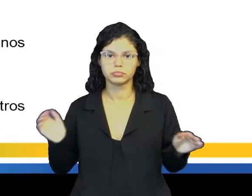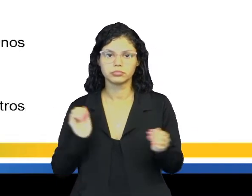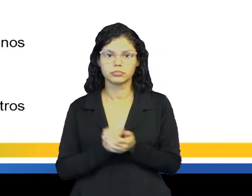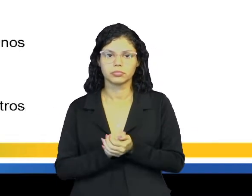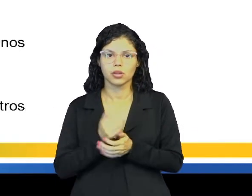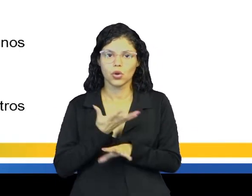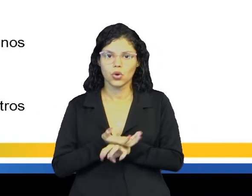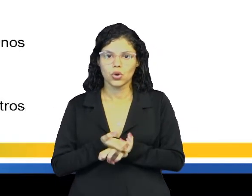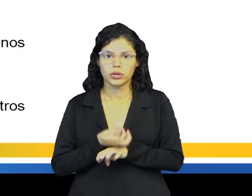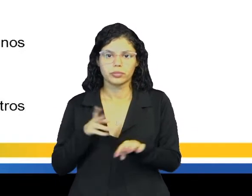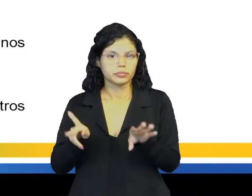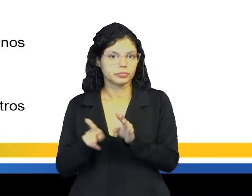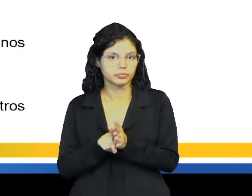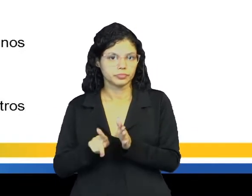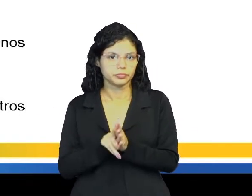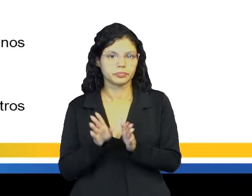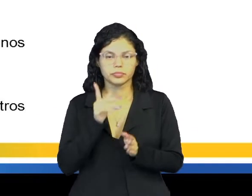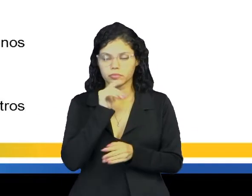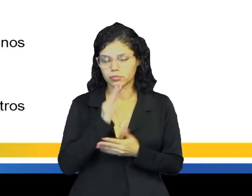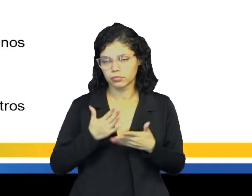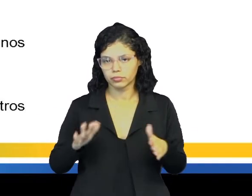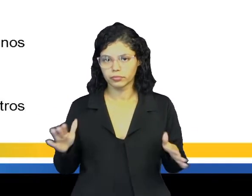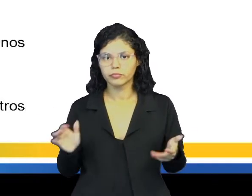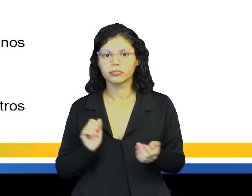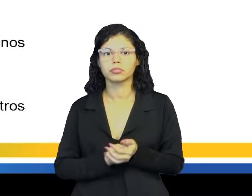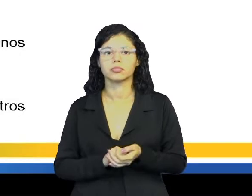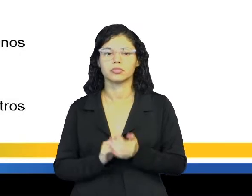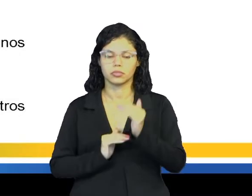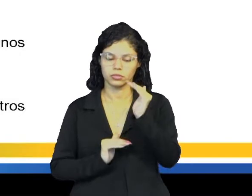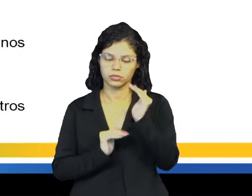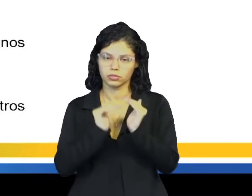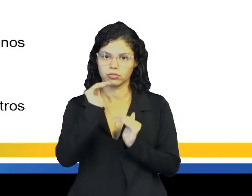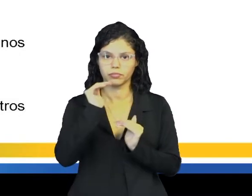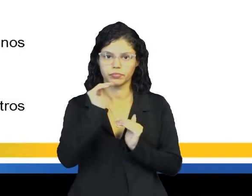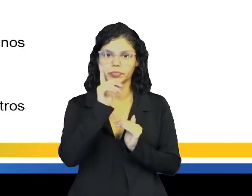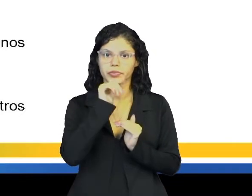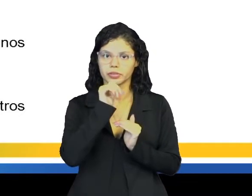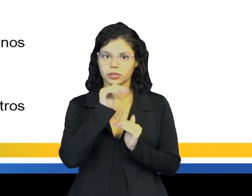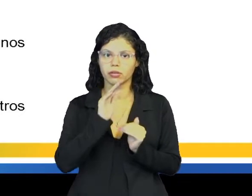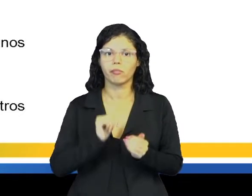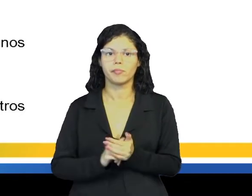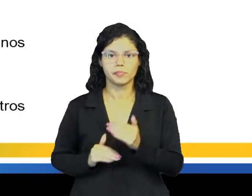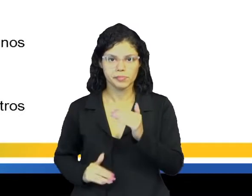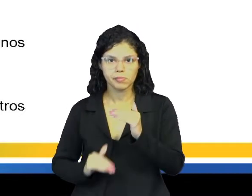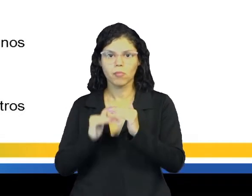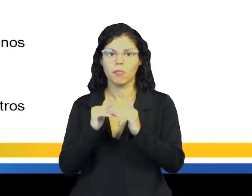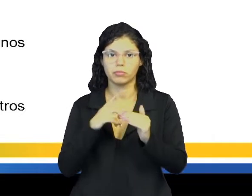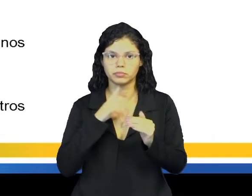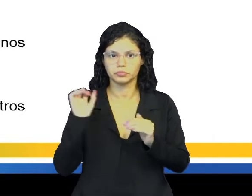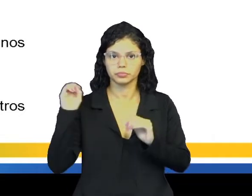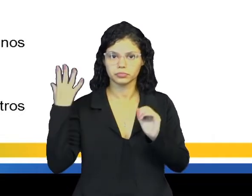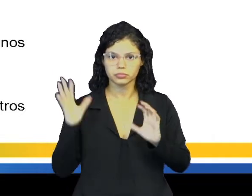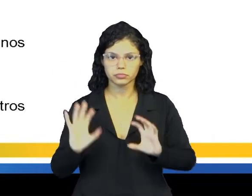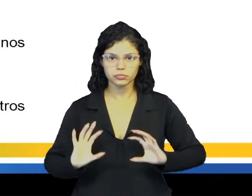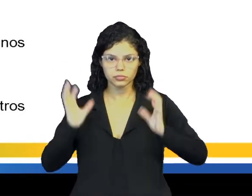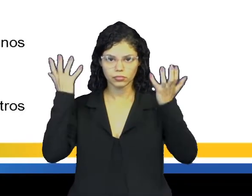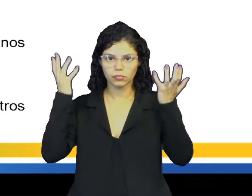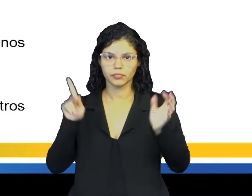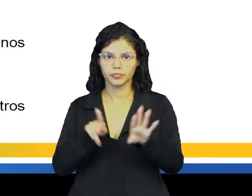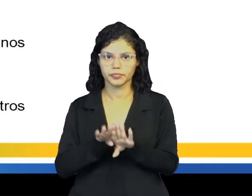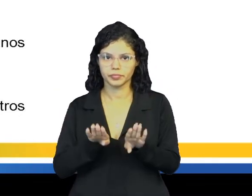das secas até a acidificação dos oceanos e a subida dos níveis do mar, os impactos das alterações climáticas na água